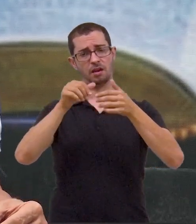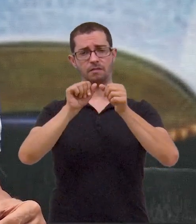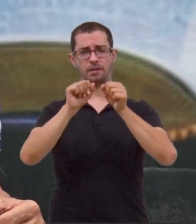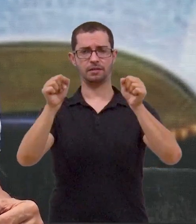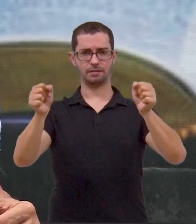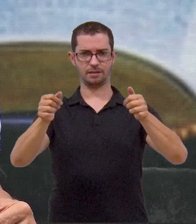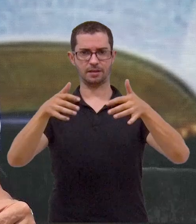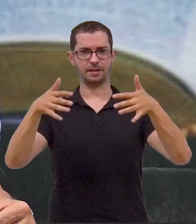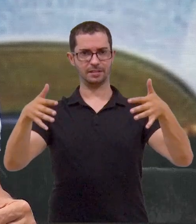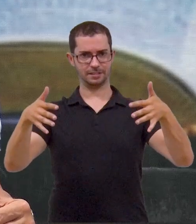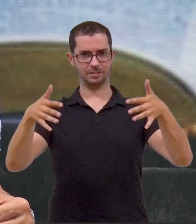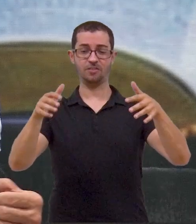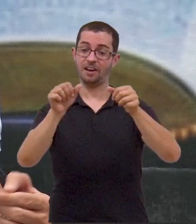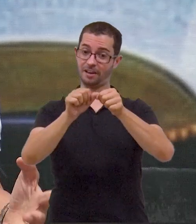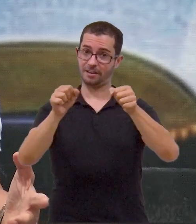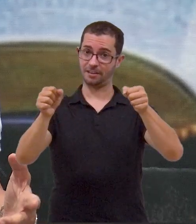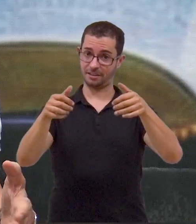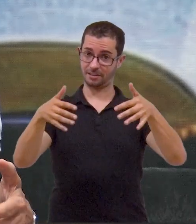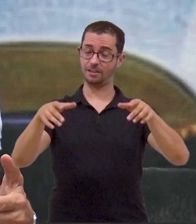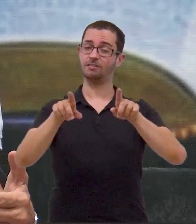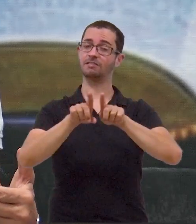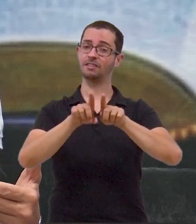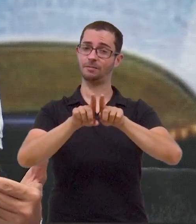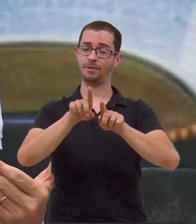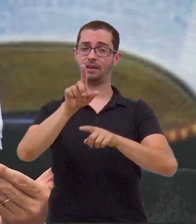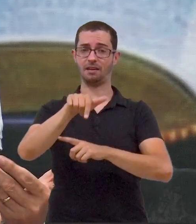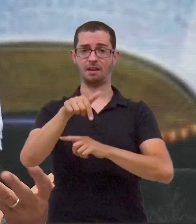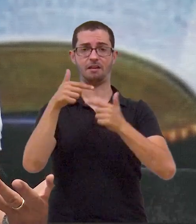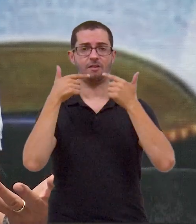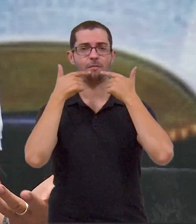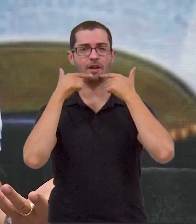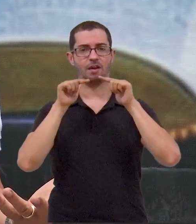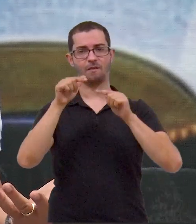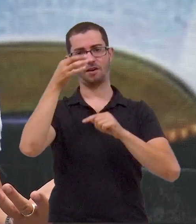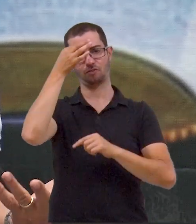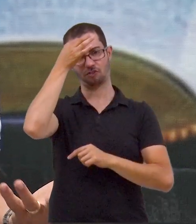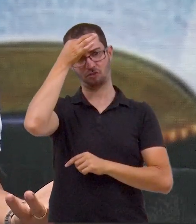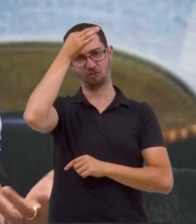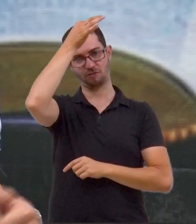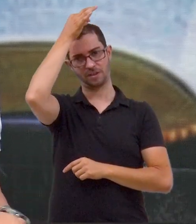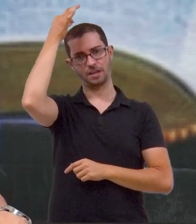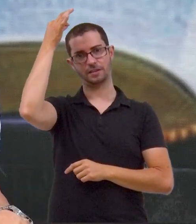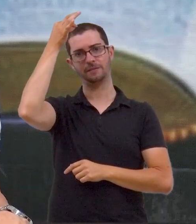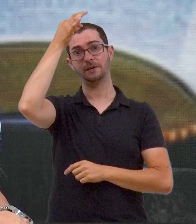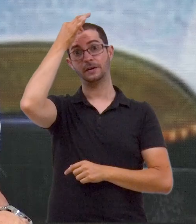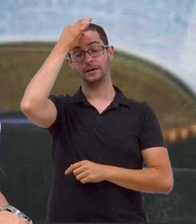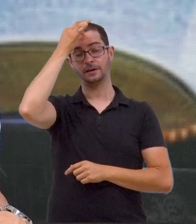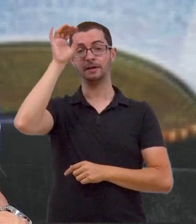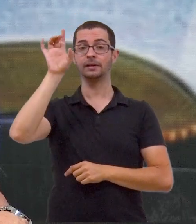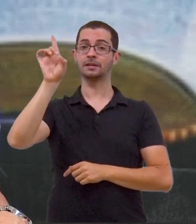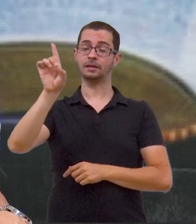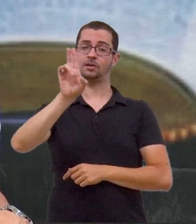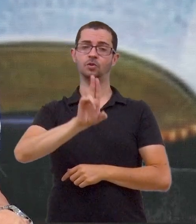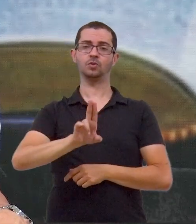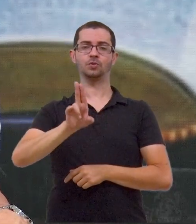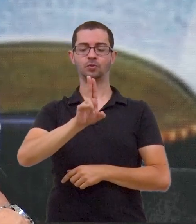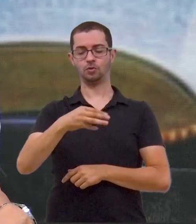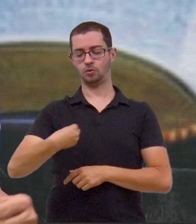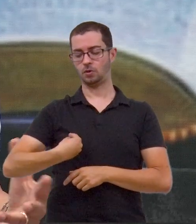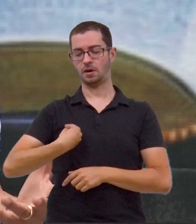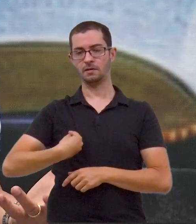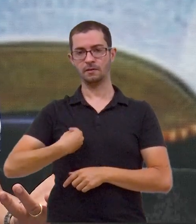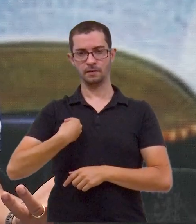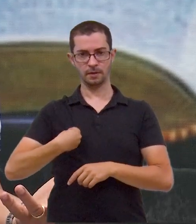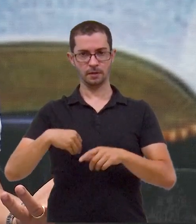divina. Ele falou através dos profetas, e